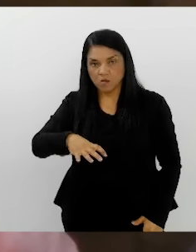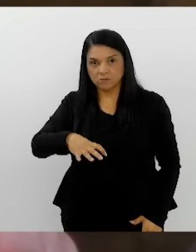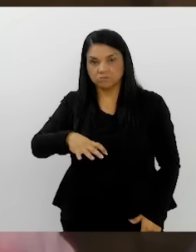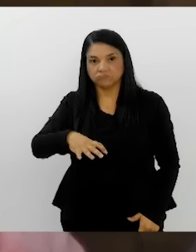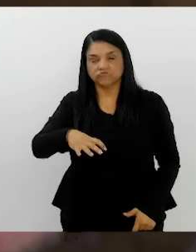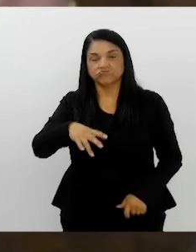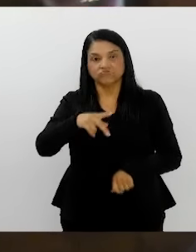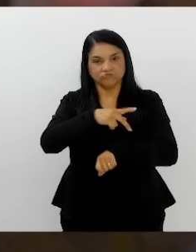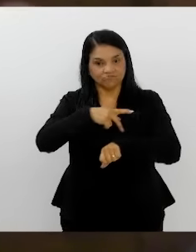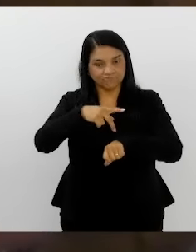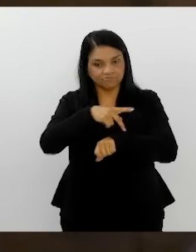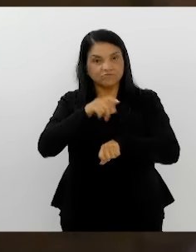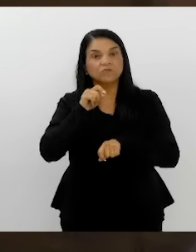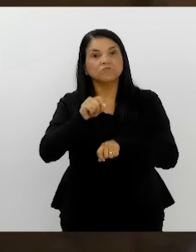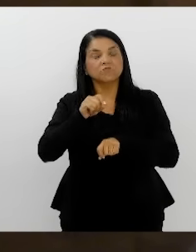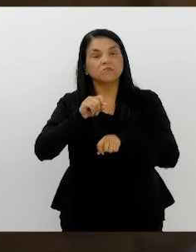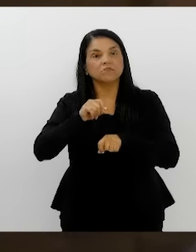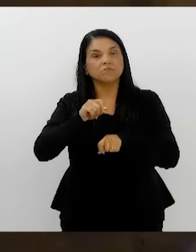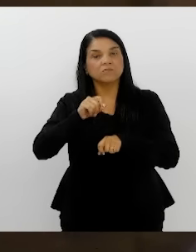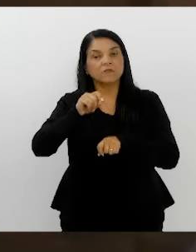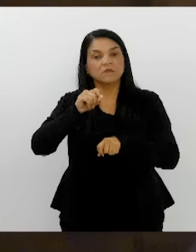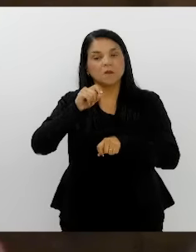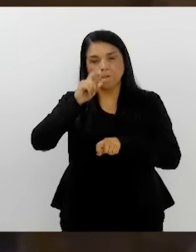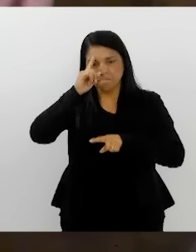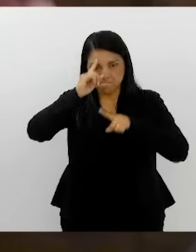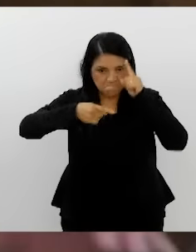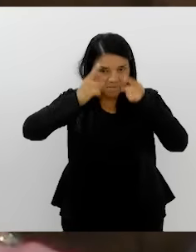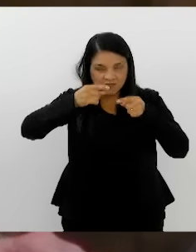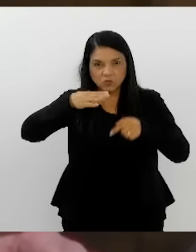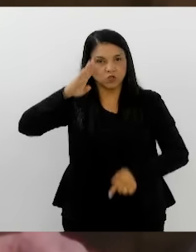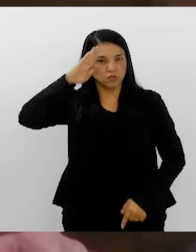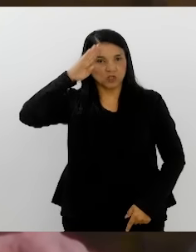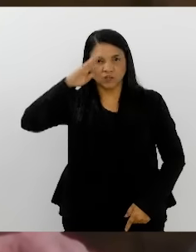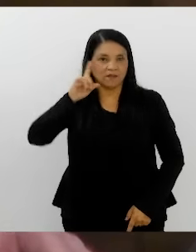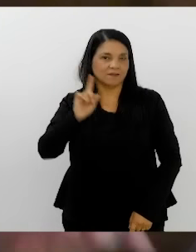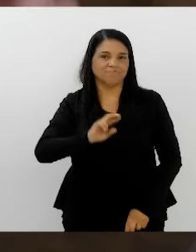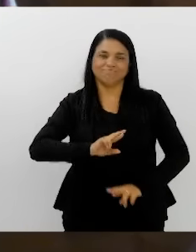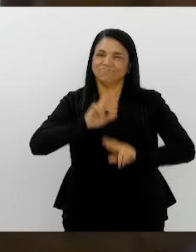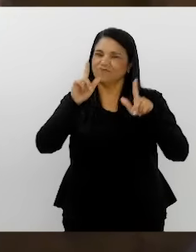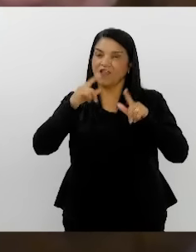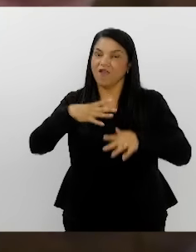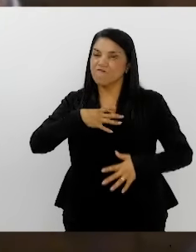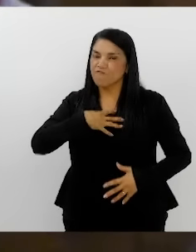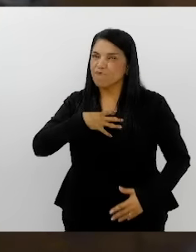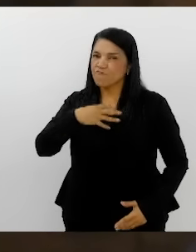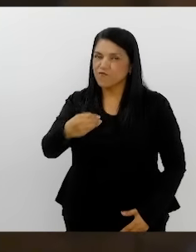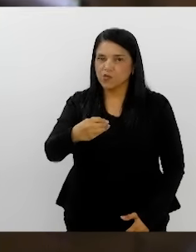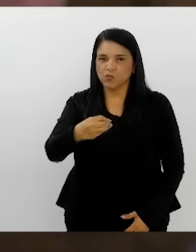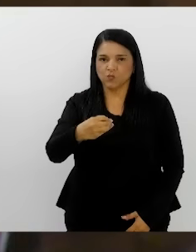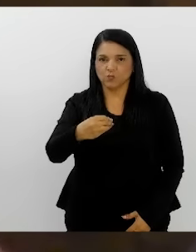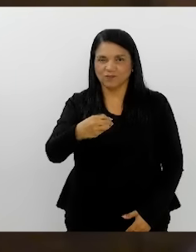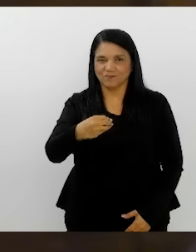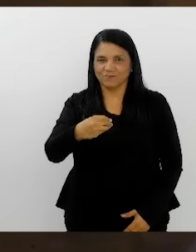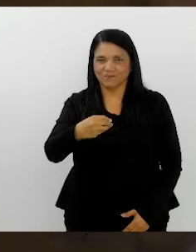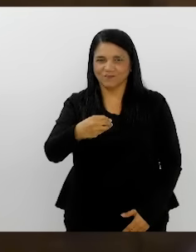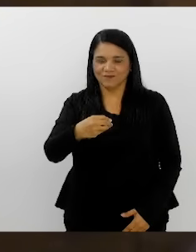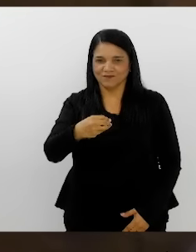ao seu comando, não são soldados, são filhos. Eram filhos que estavam lutando por um